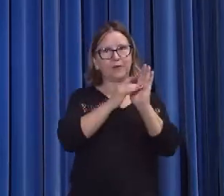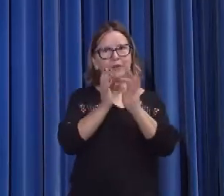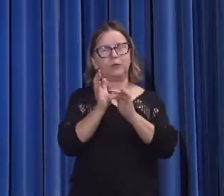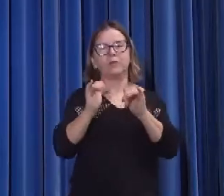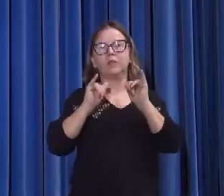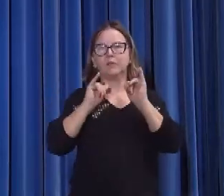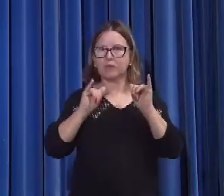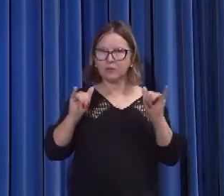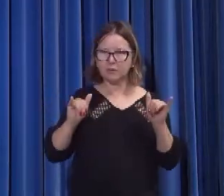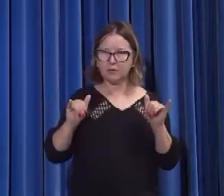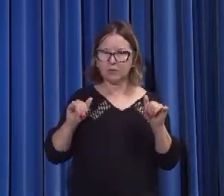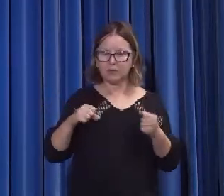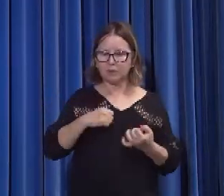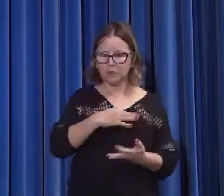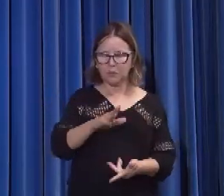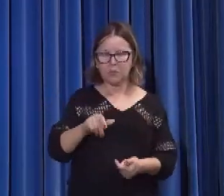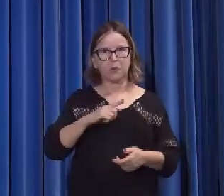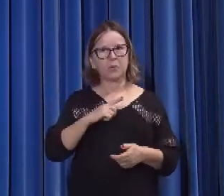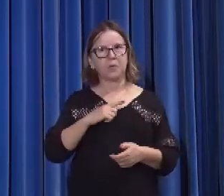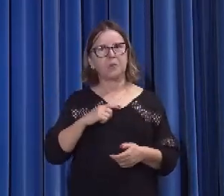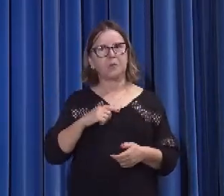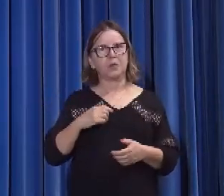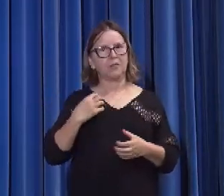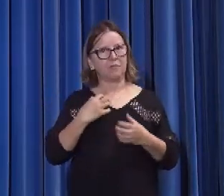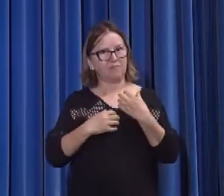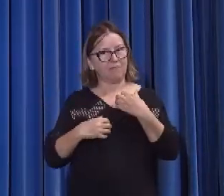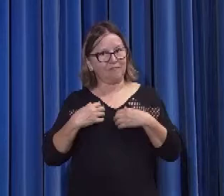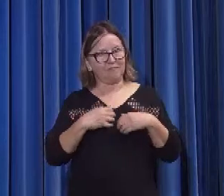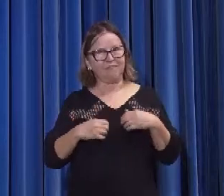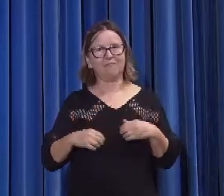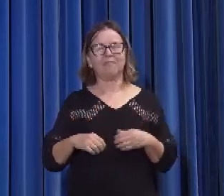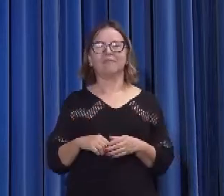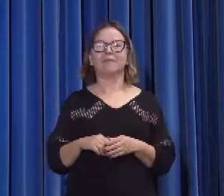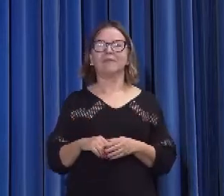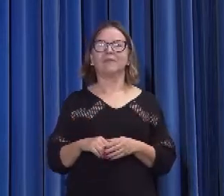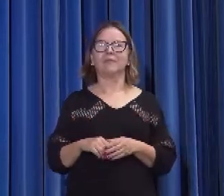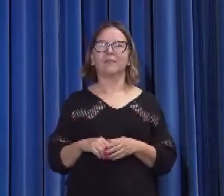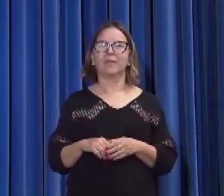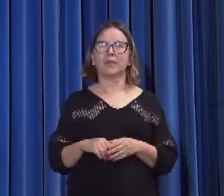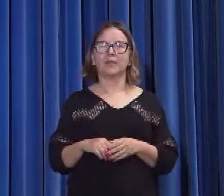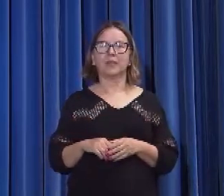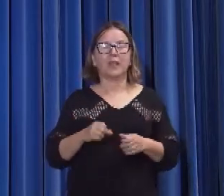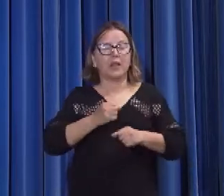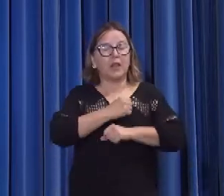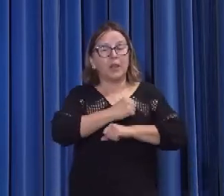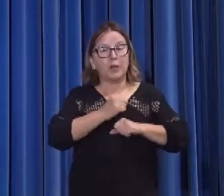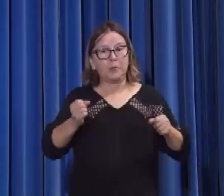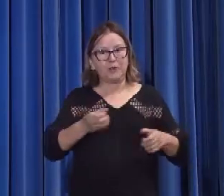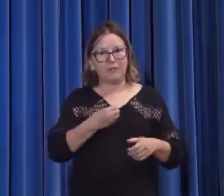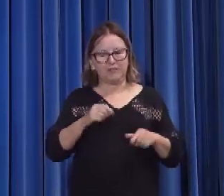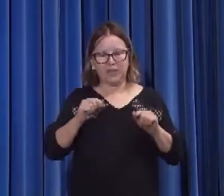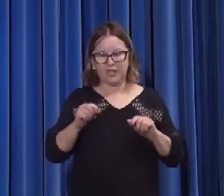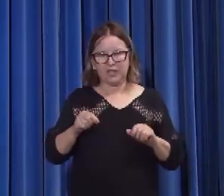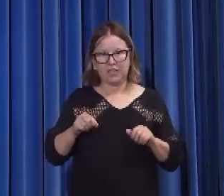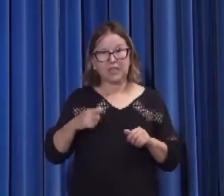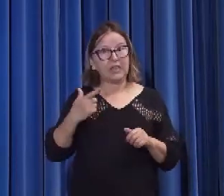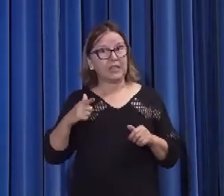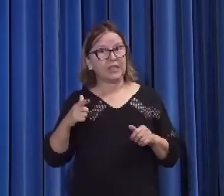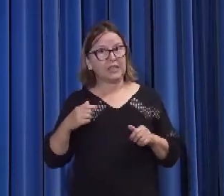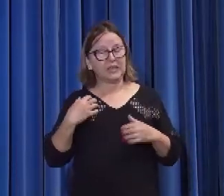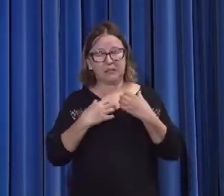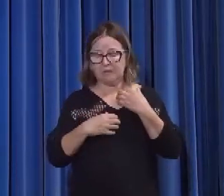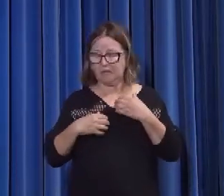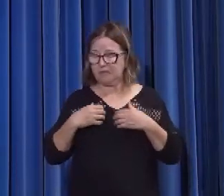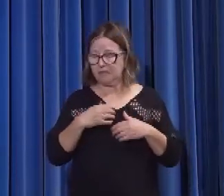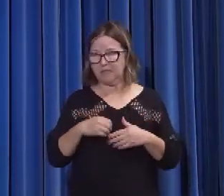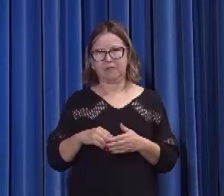E devemos reconhecer que é o quê? É impossível viver sem aflições nesse mundo. Quem diz que não passa